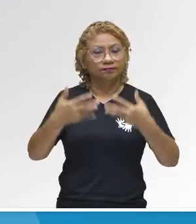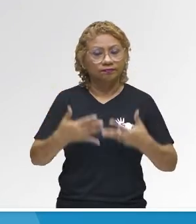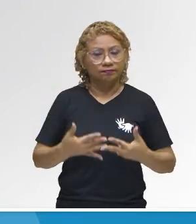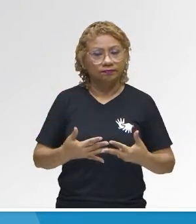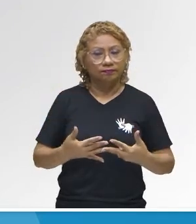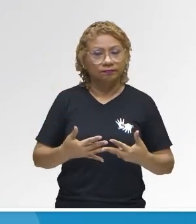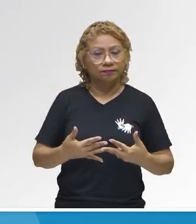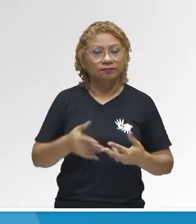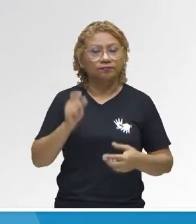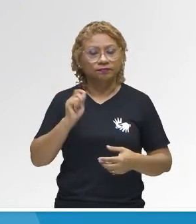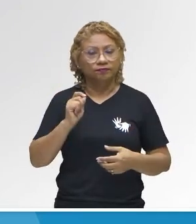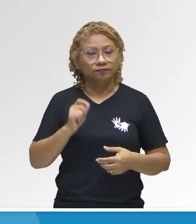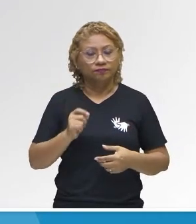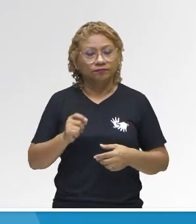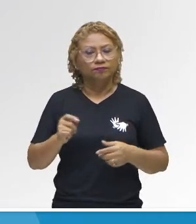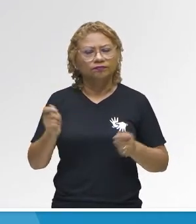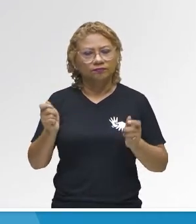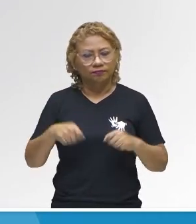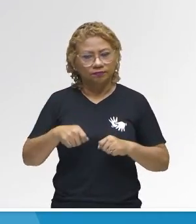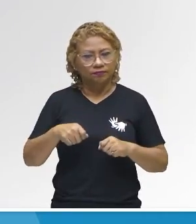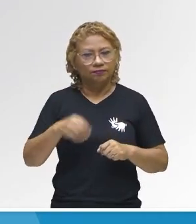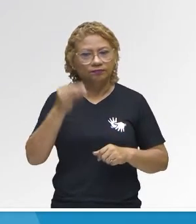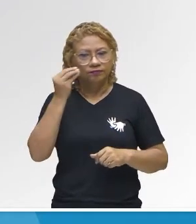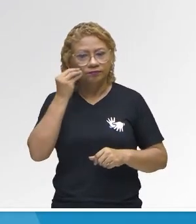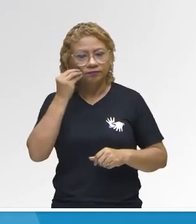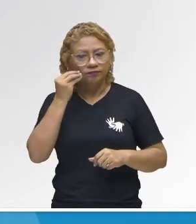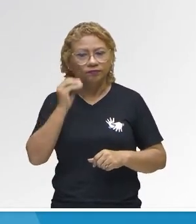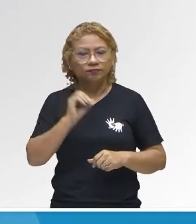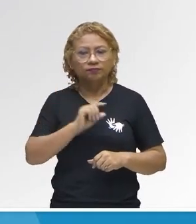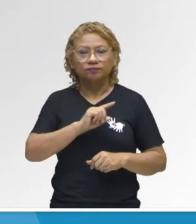definição, tá? Quando a reta estiver